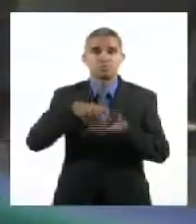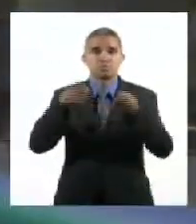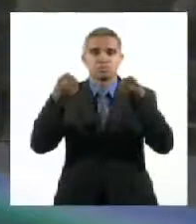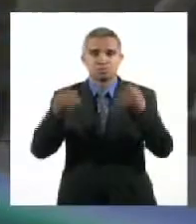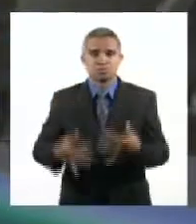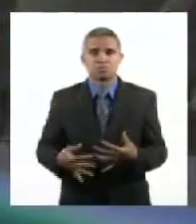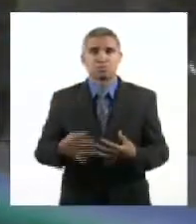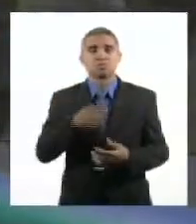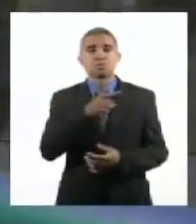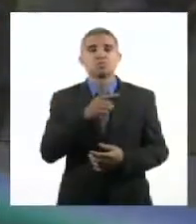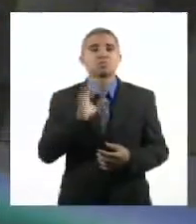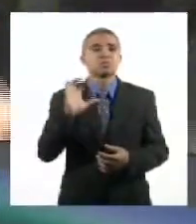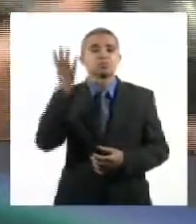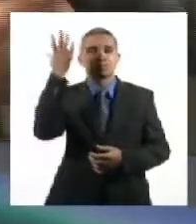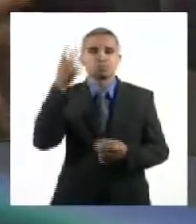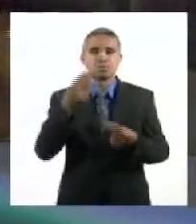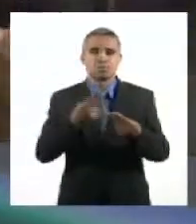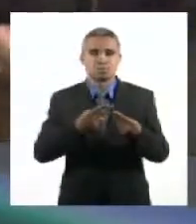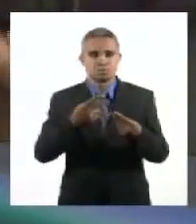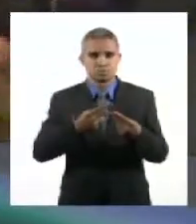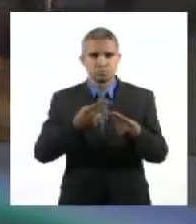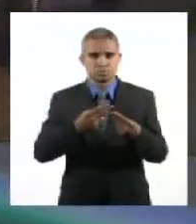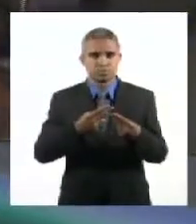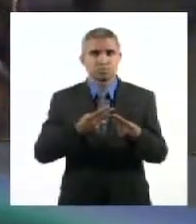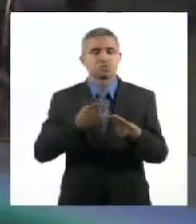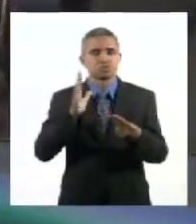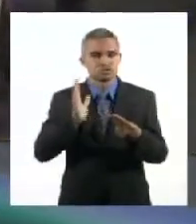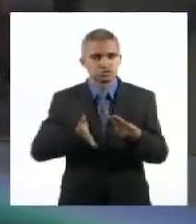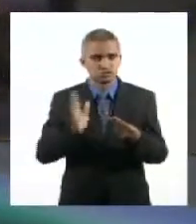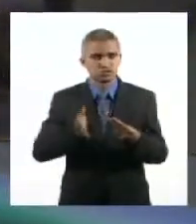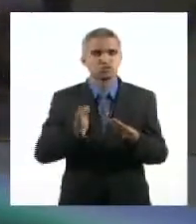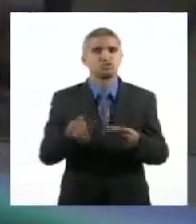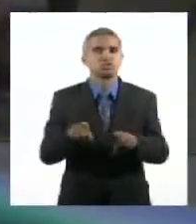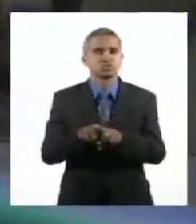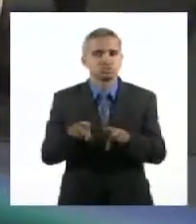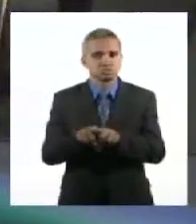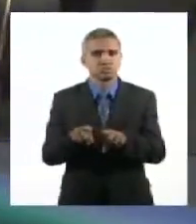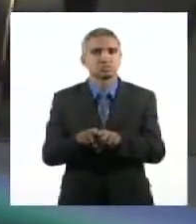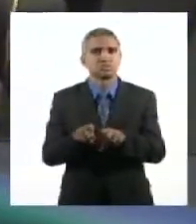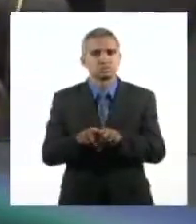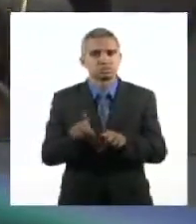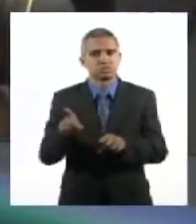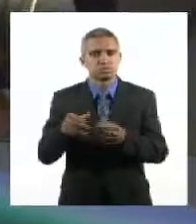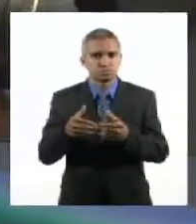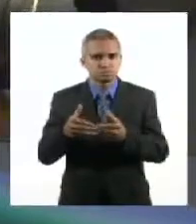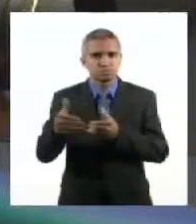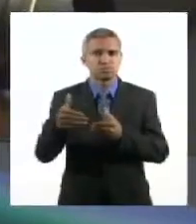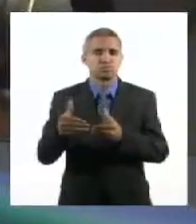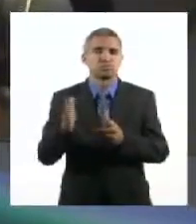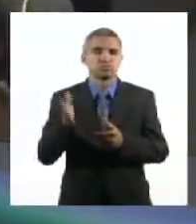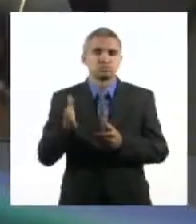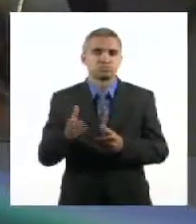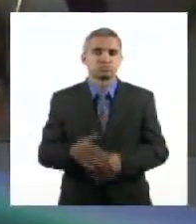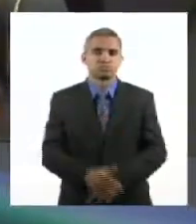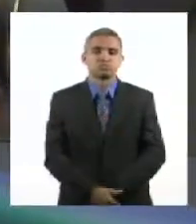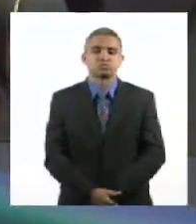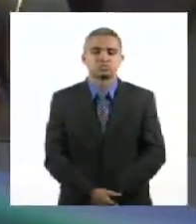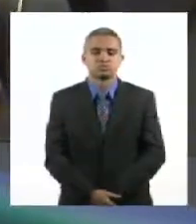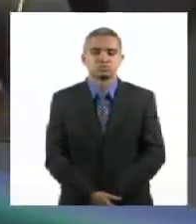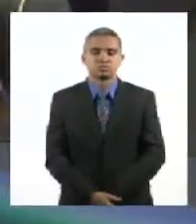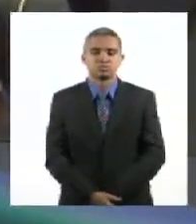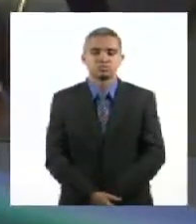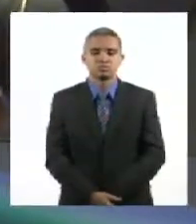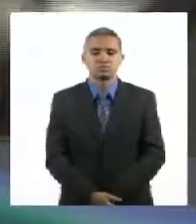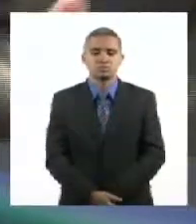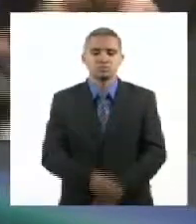de Timor, que, inclusive, também já passou por esta fase. Qual seja,